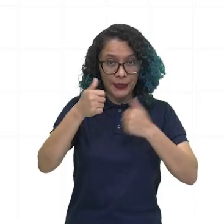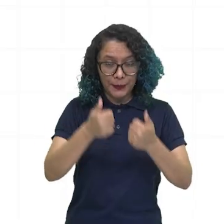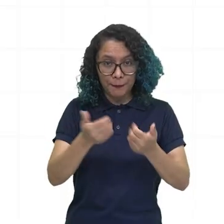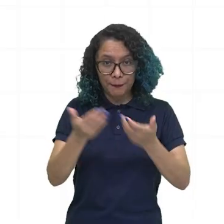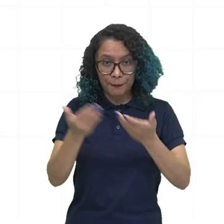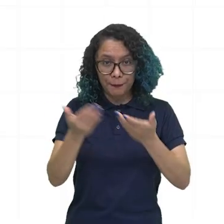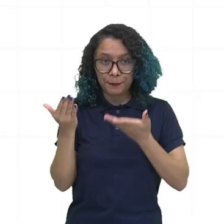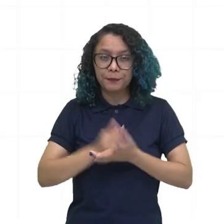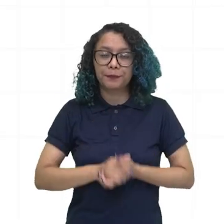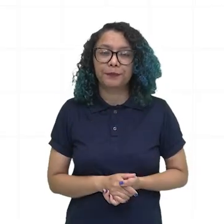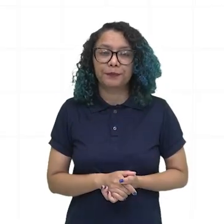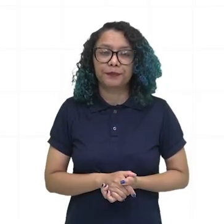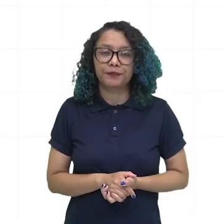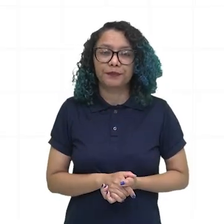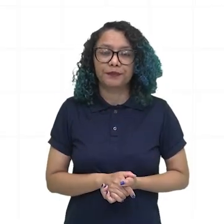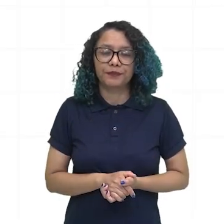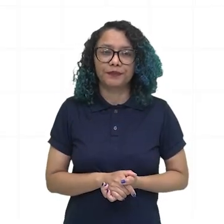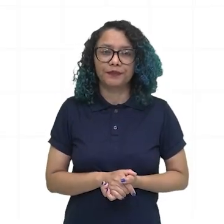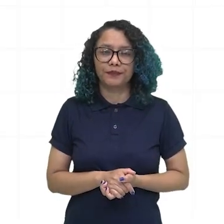aí.